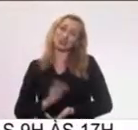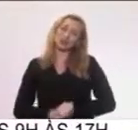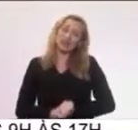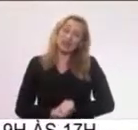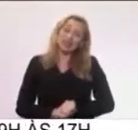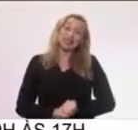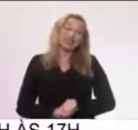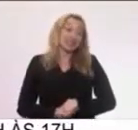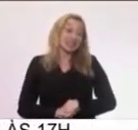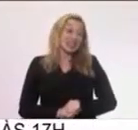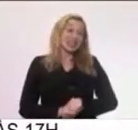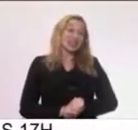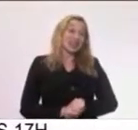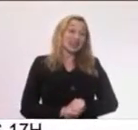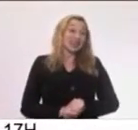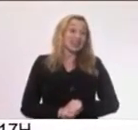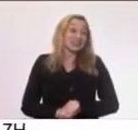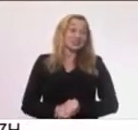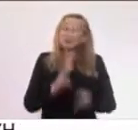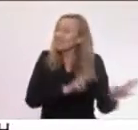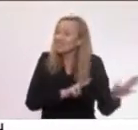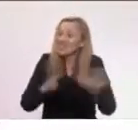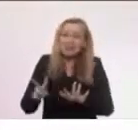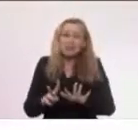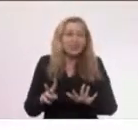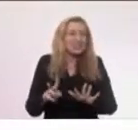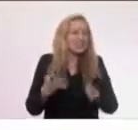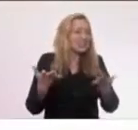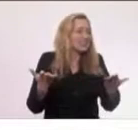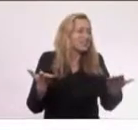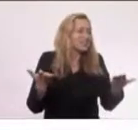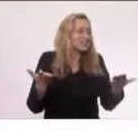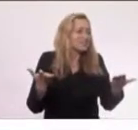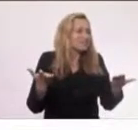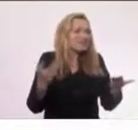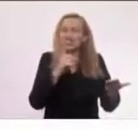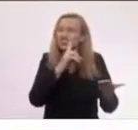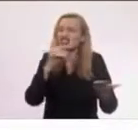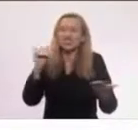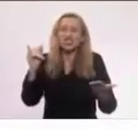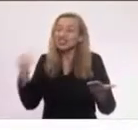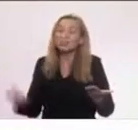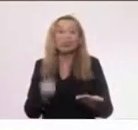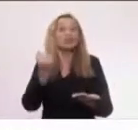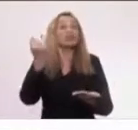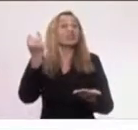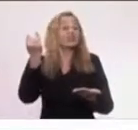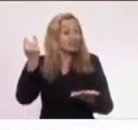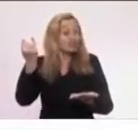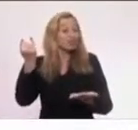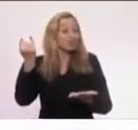que uma semana que traz datas importantes